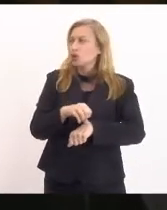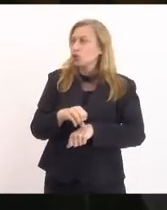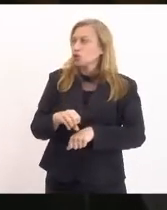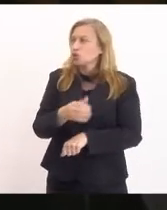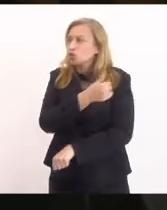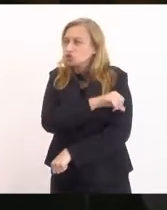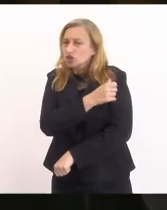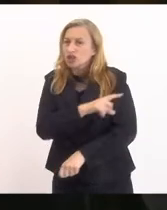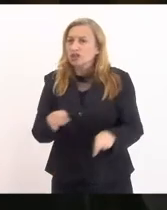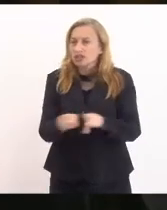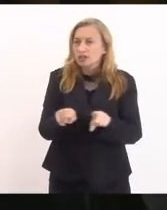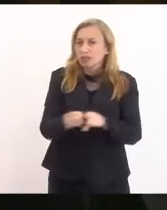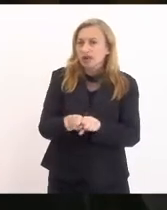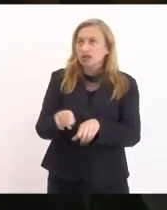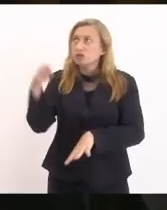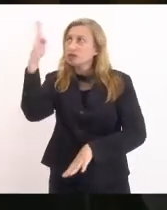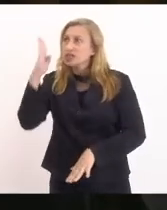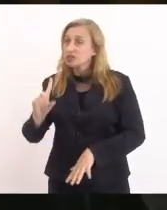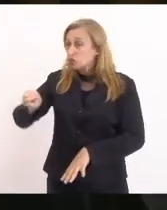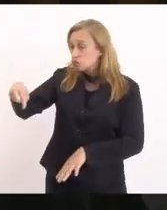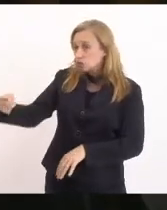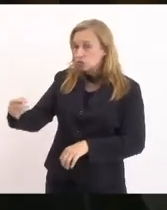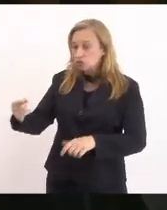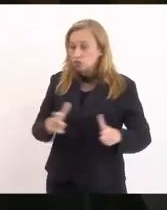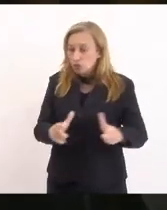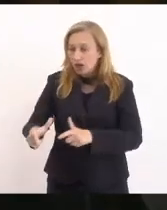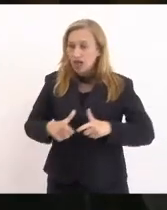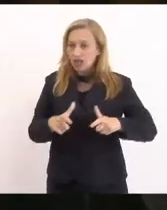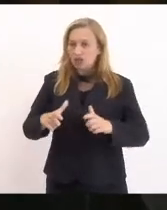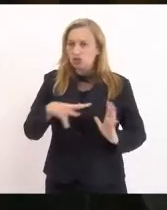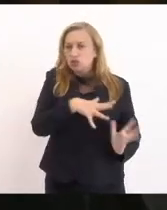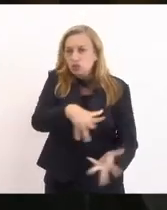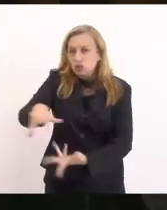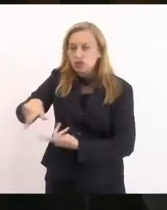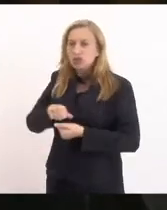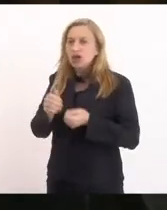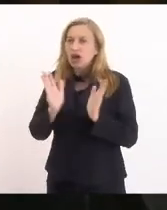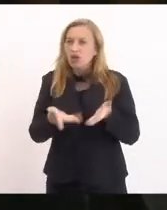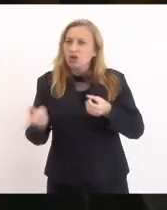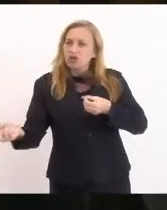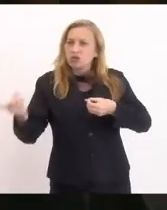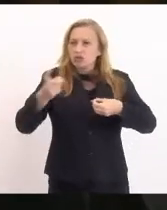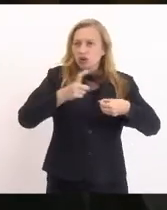Brasil, em outros lugares do mundo. Mas agora estamos retomando